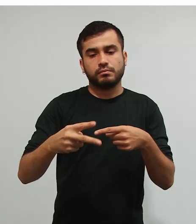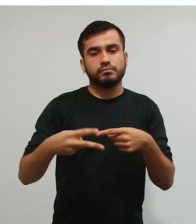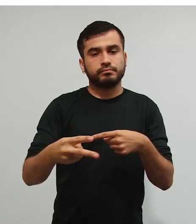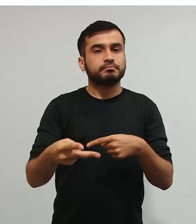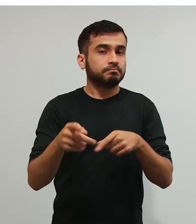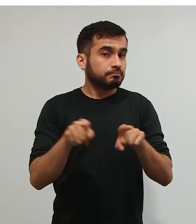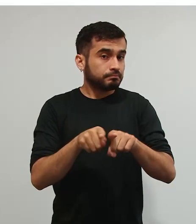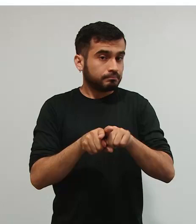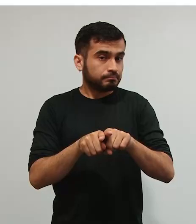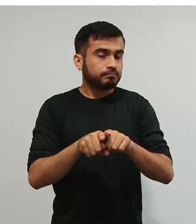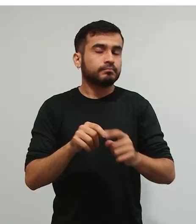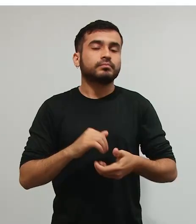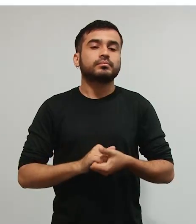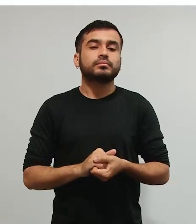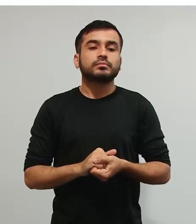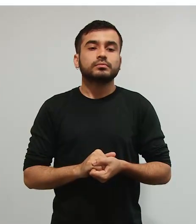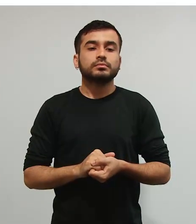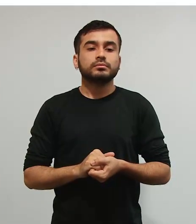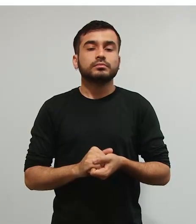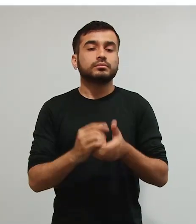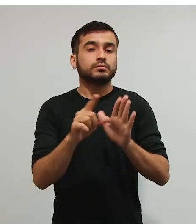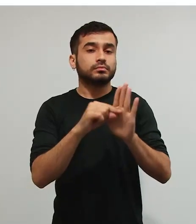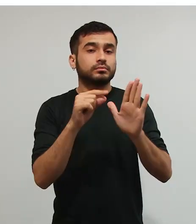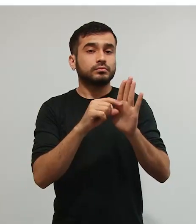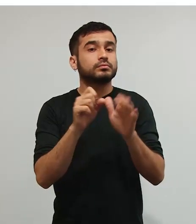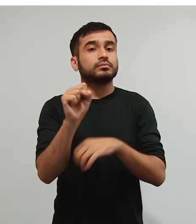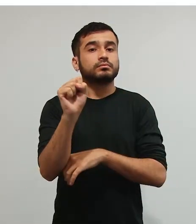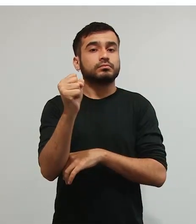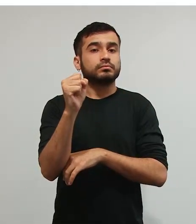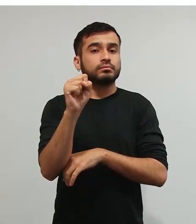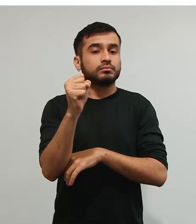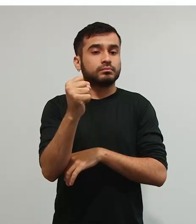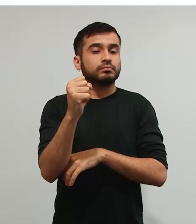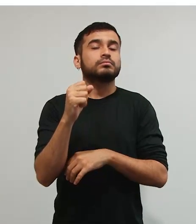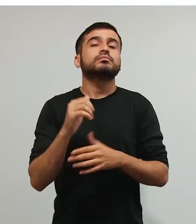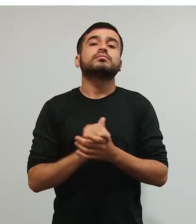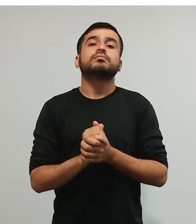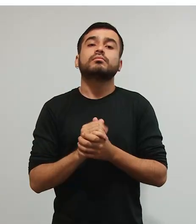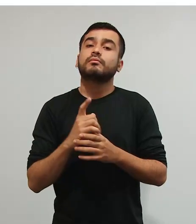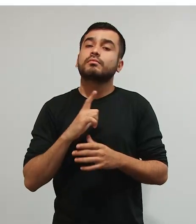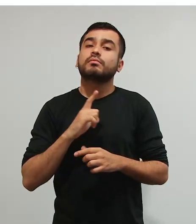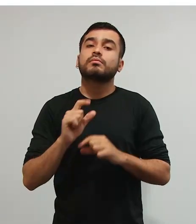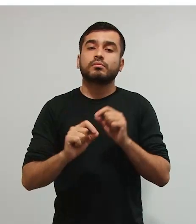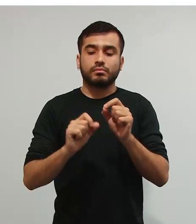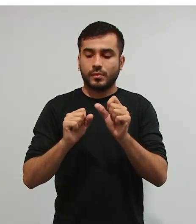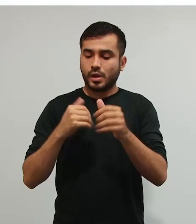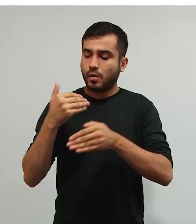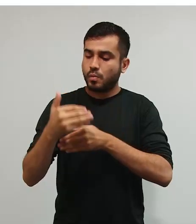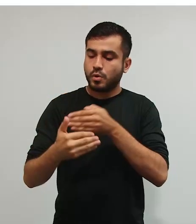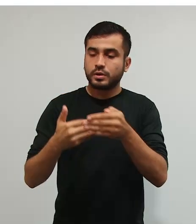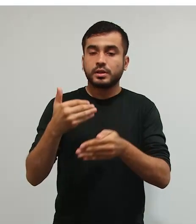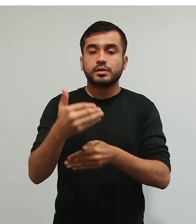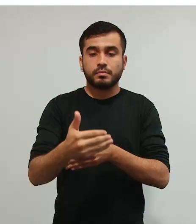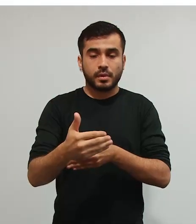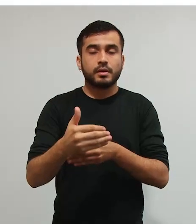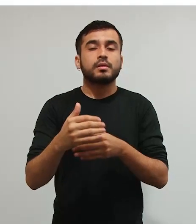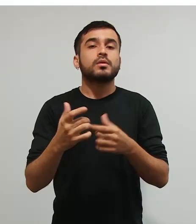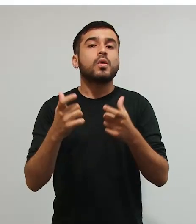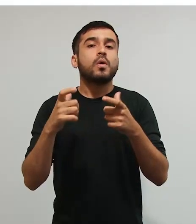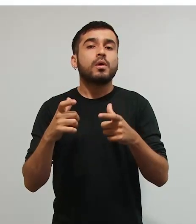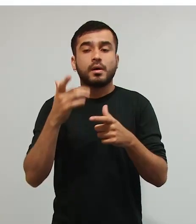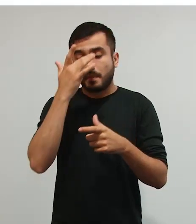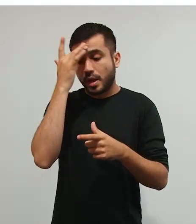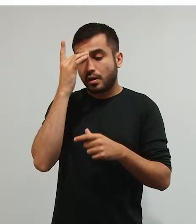bom, pessoal? No artigo 8º, a gente tem um procedimento da execução fiscal em que